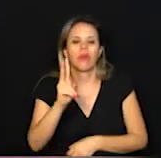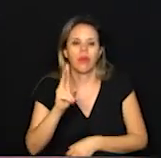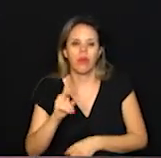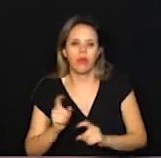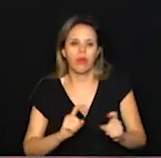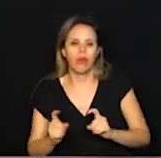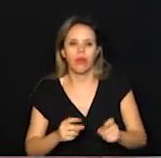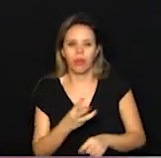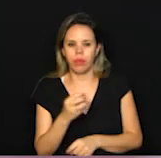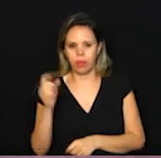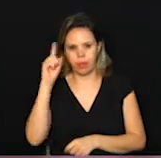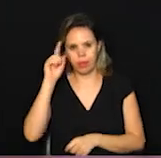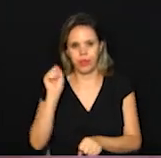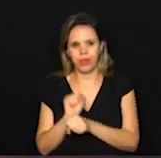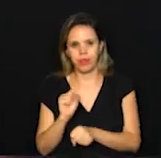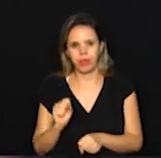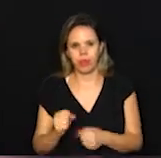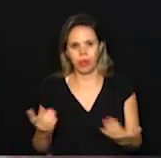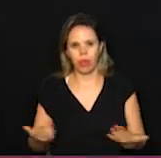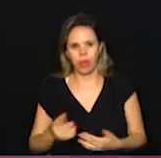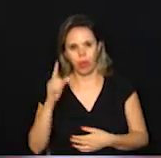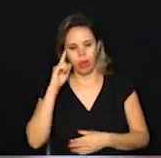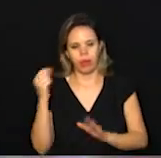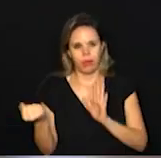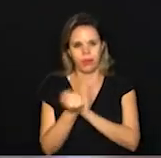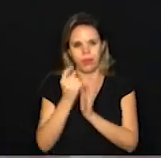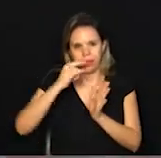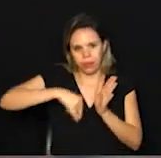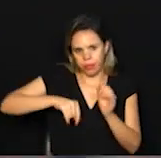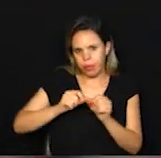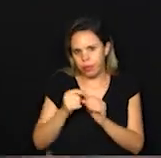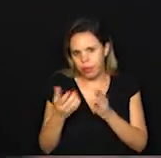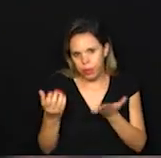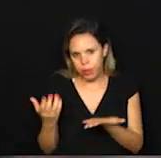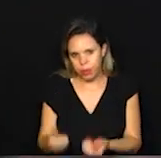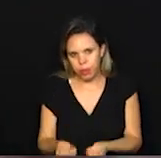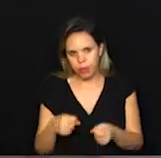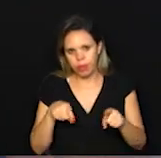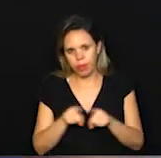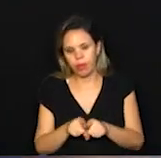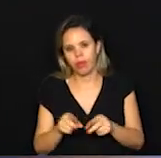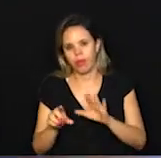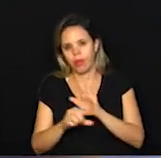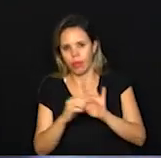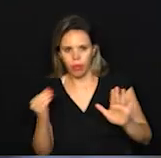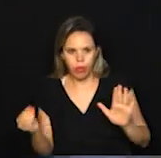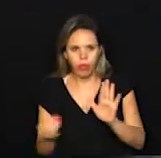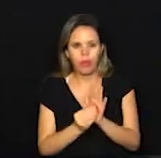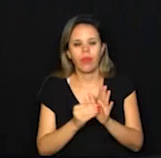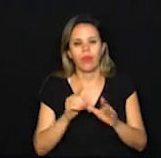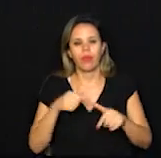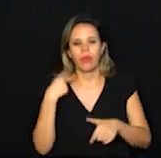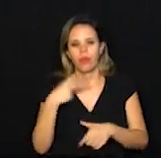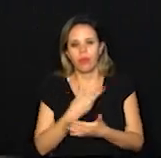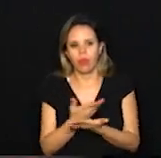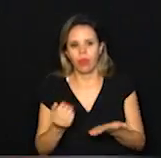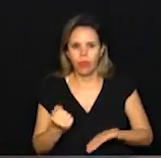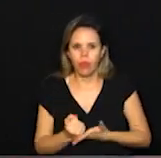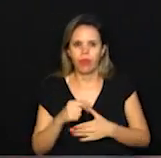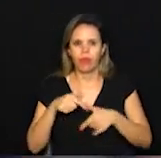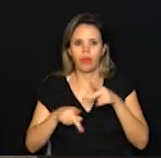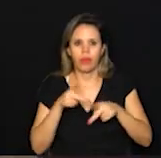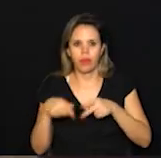por 30 dias a partir do dia do protocolo para recebimento de emendas de iniciativa dos vereadores ou